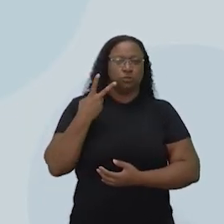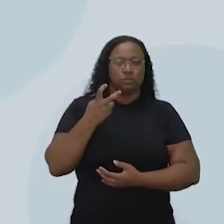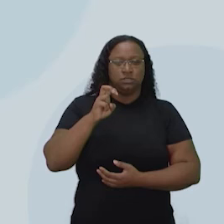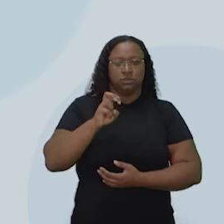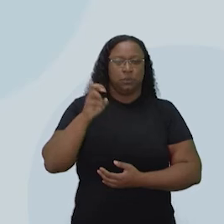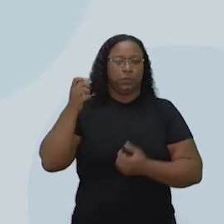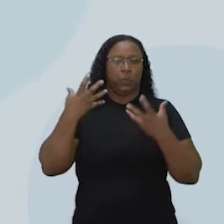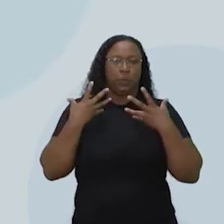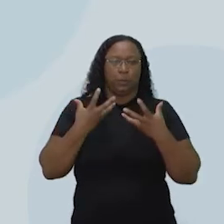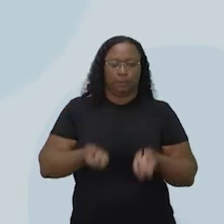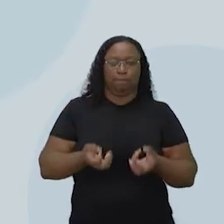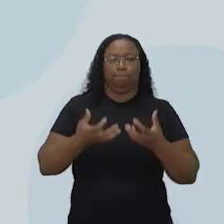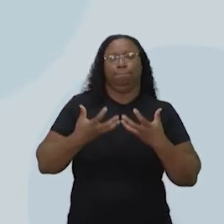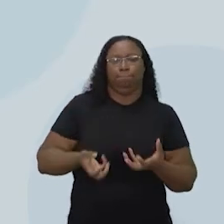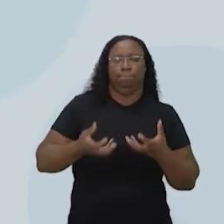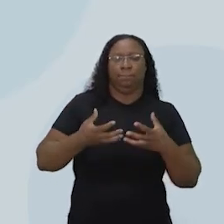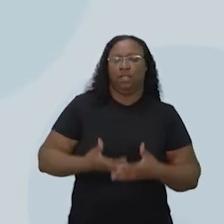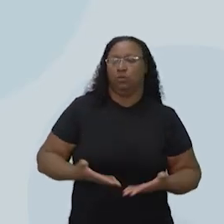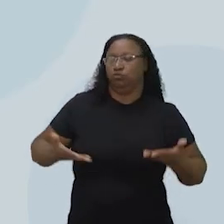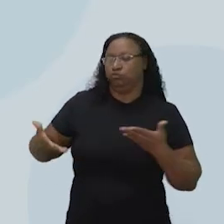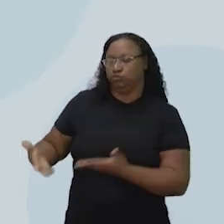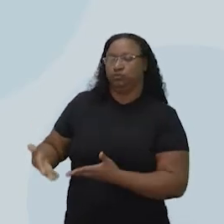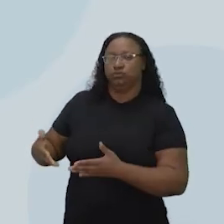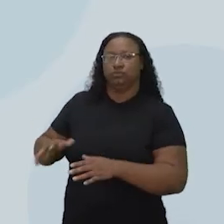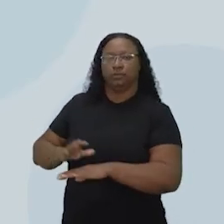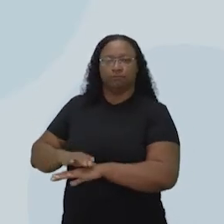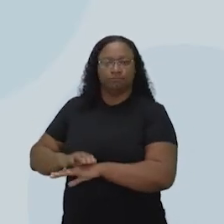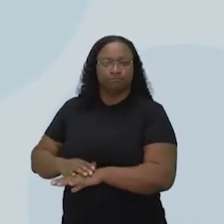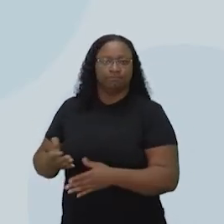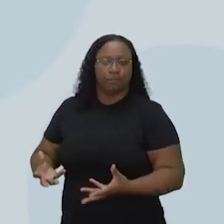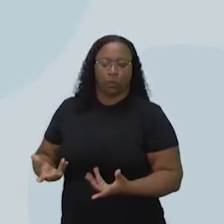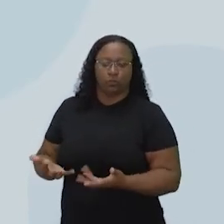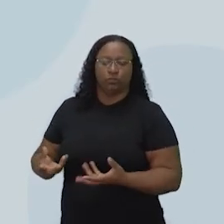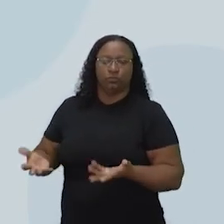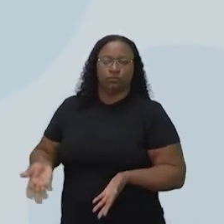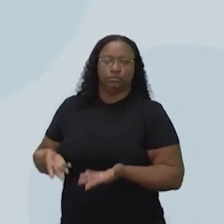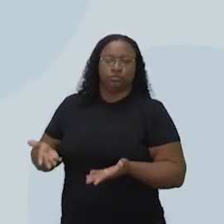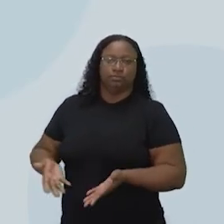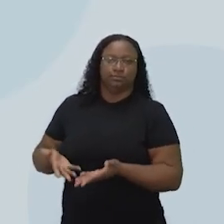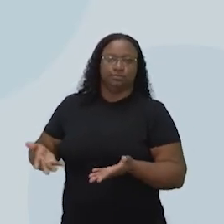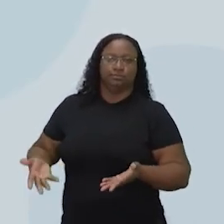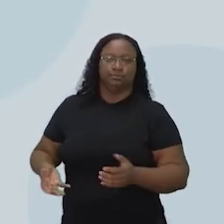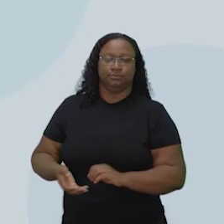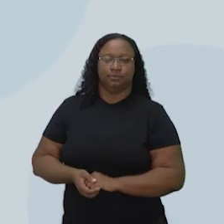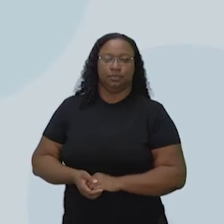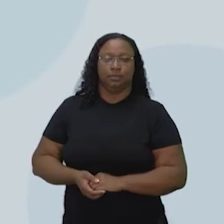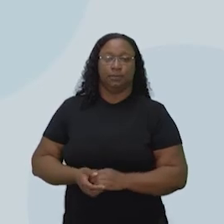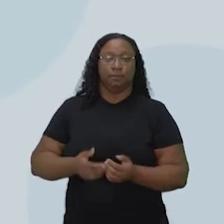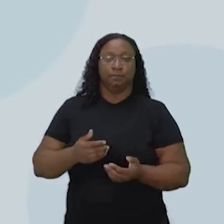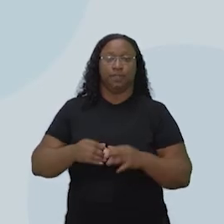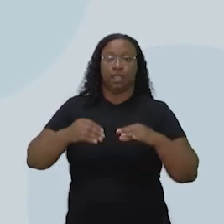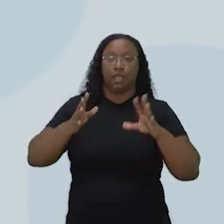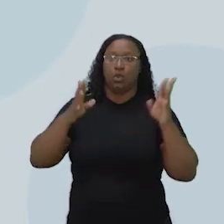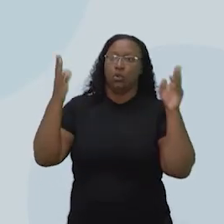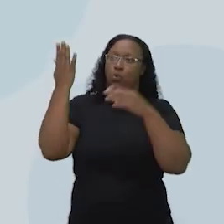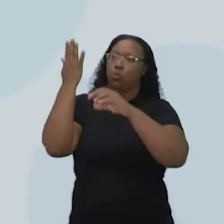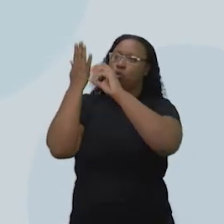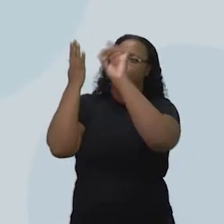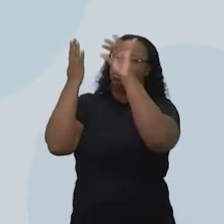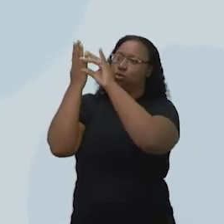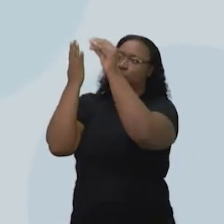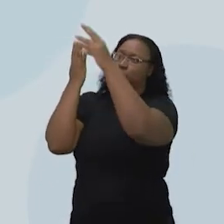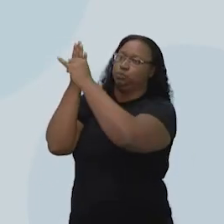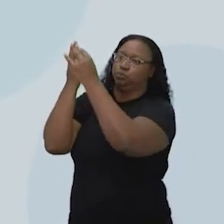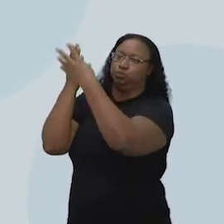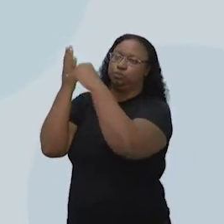tem umidade, tem a palha também, aí a palha de cana, uma parte pode ficar no campo, né, para proteger o solo, para fazer ciclagem